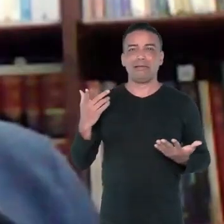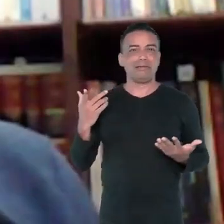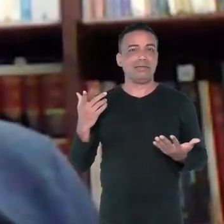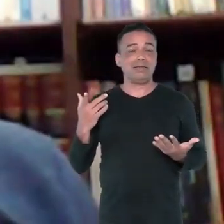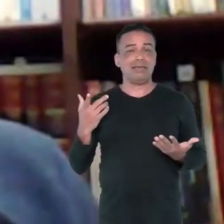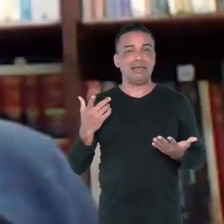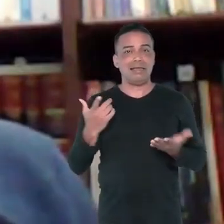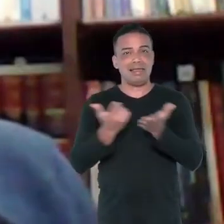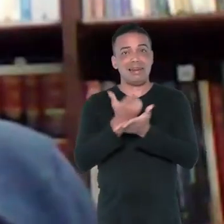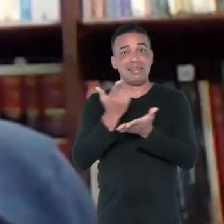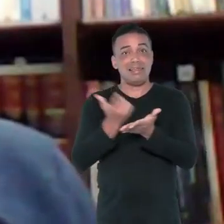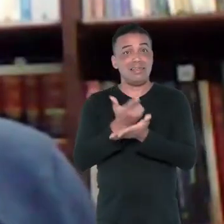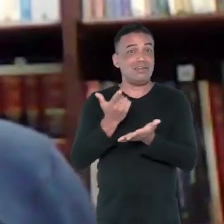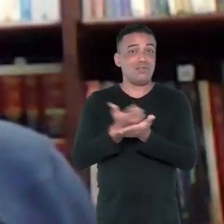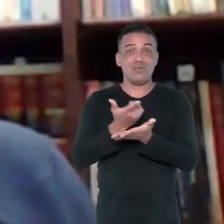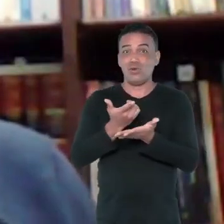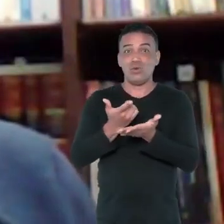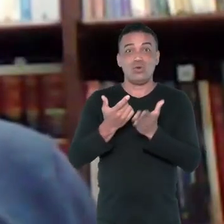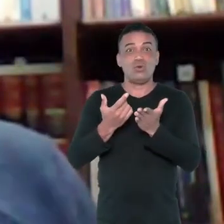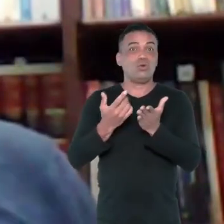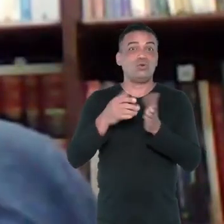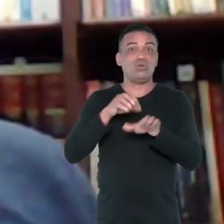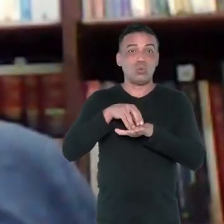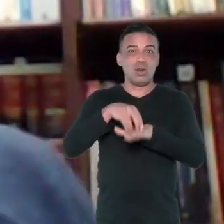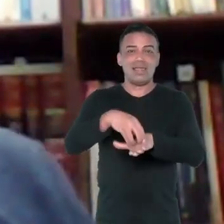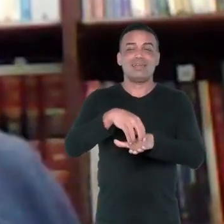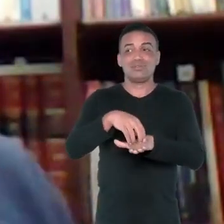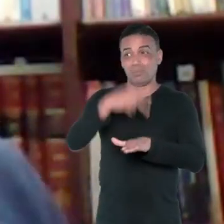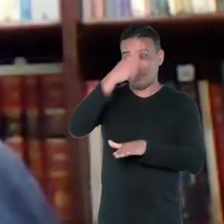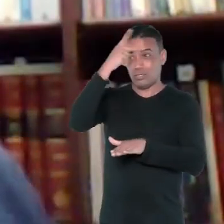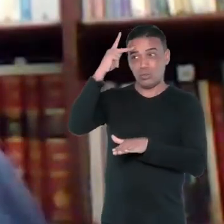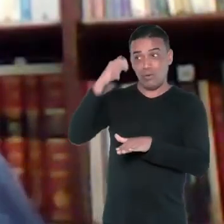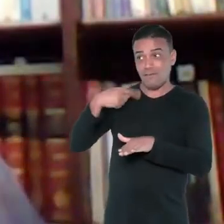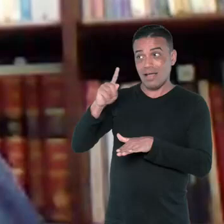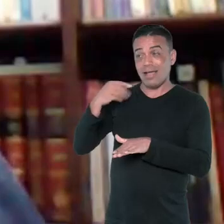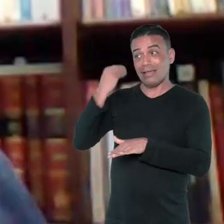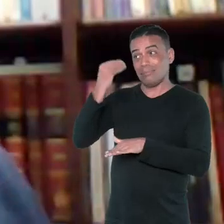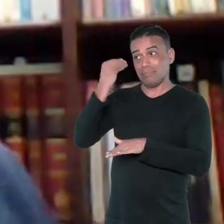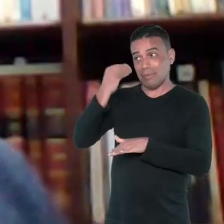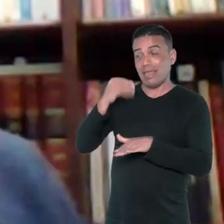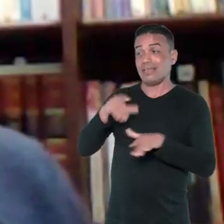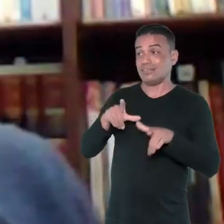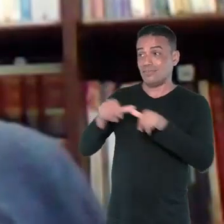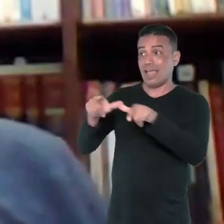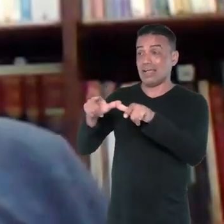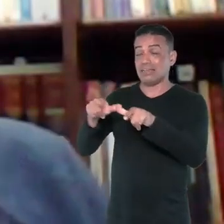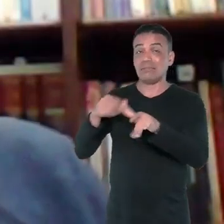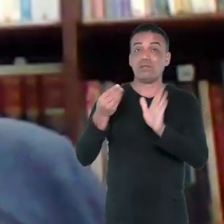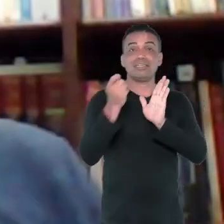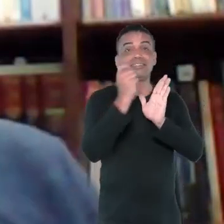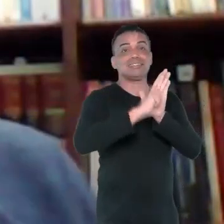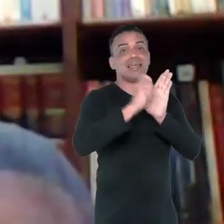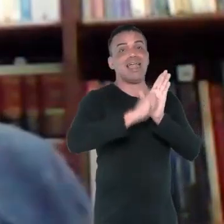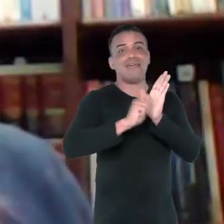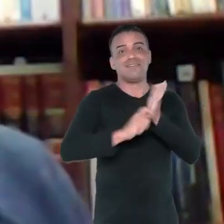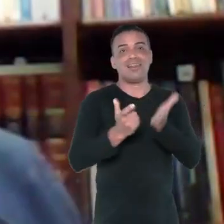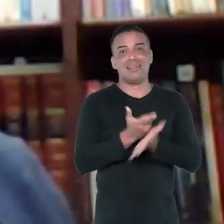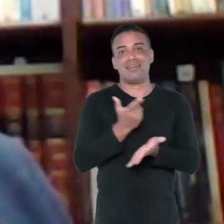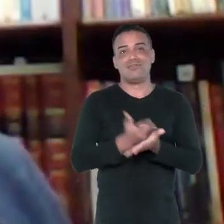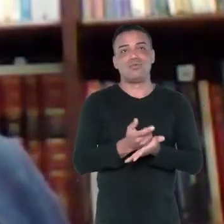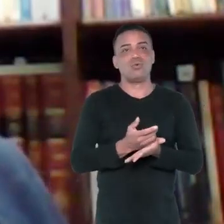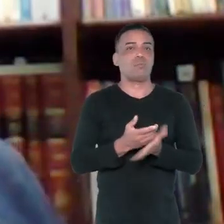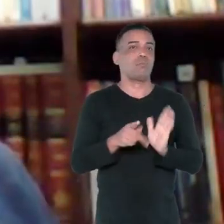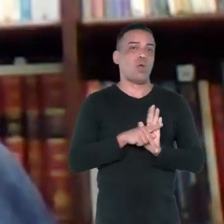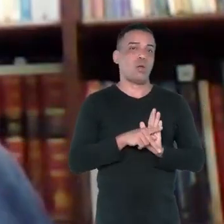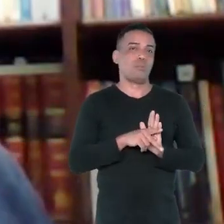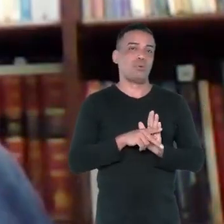livro turístico, né? De pessoas que viajam e escrevem um livro sobre sua viagem. Mas, repito, foi